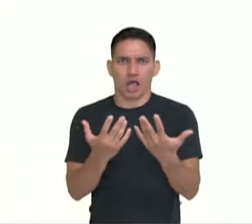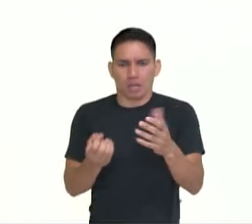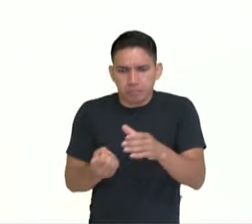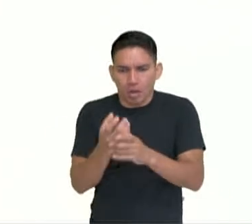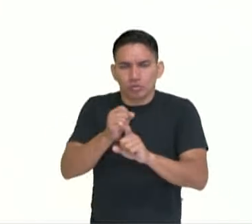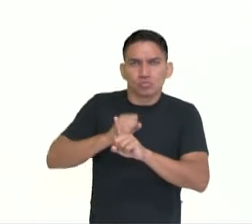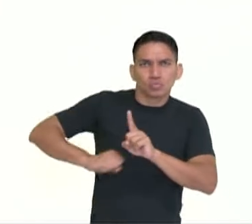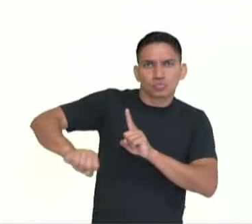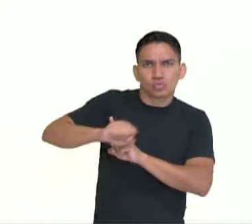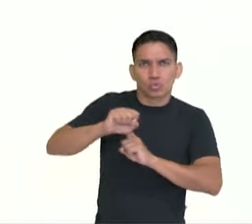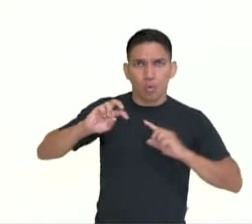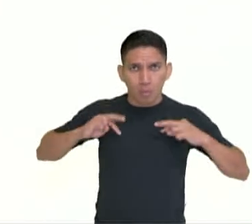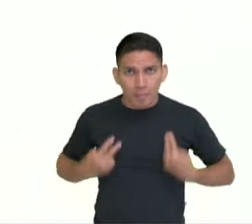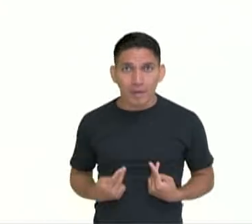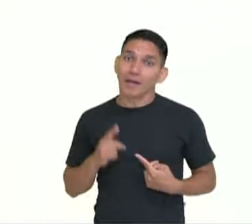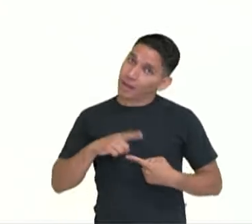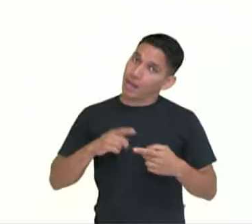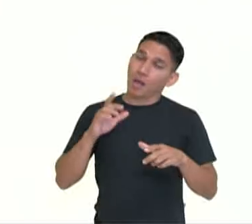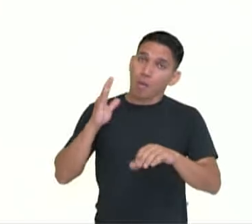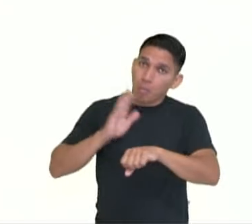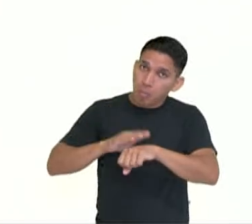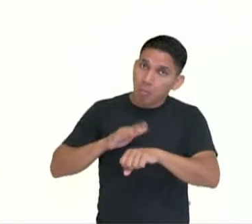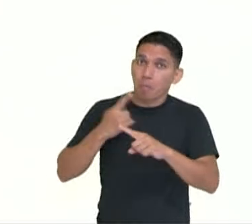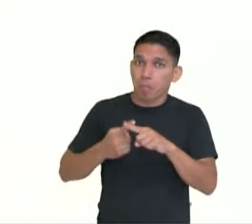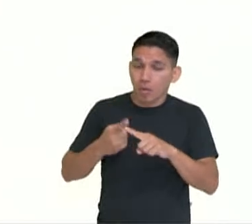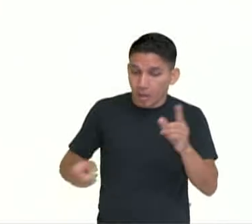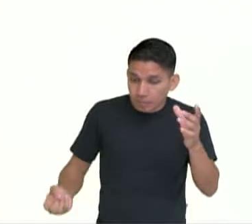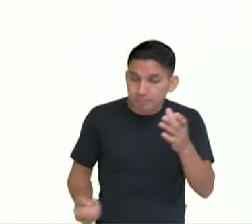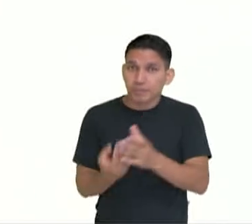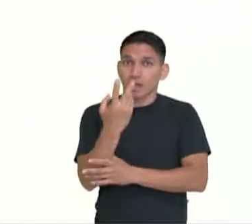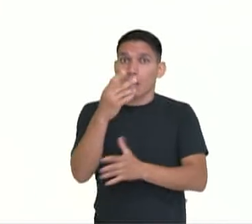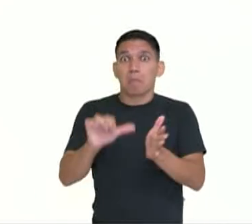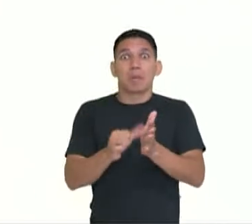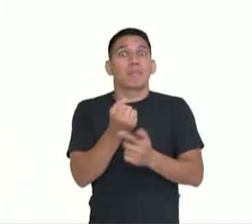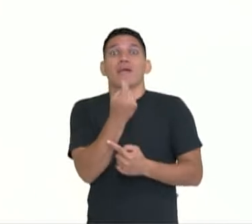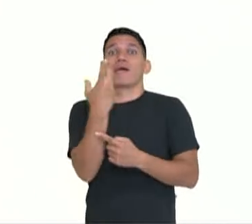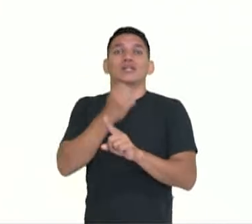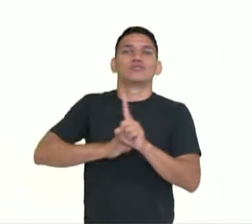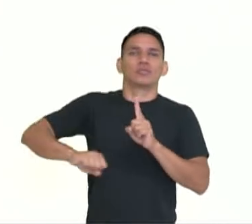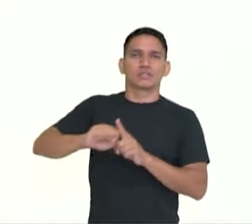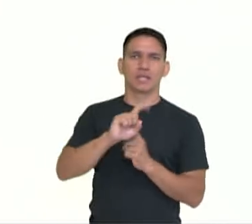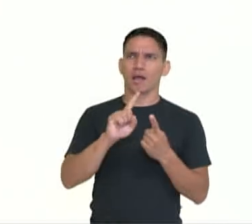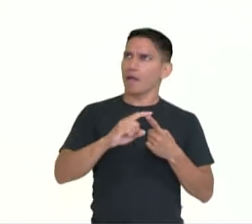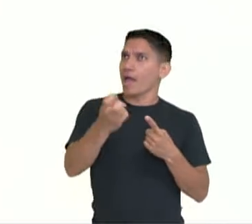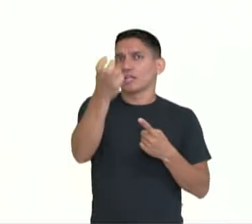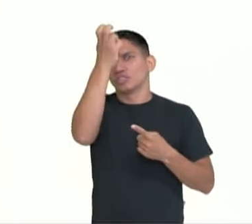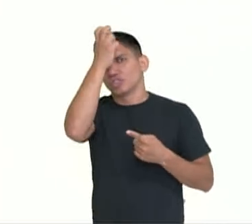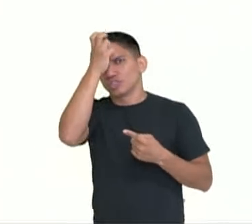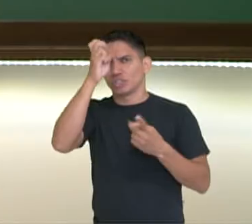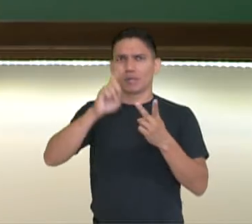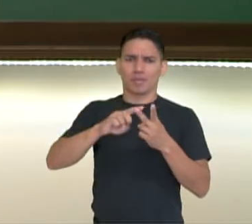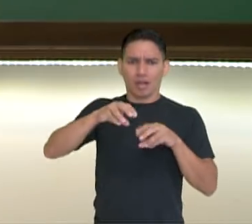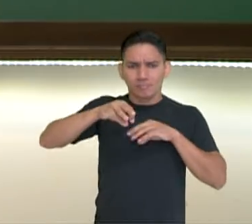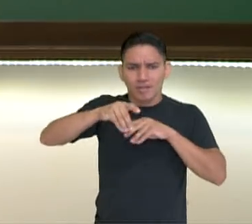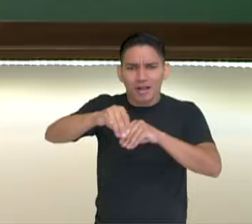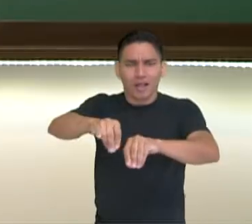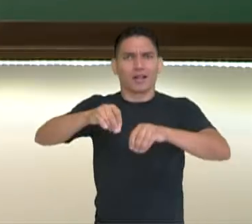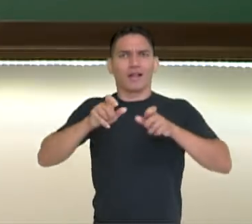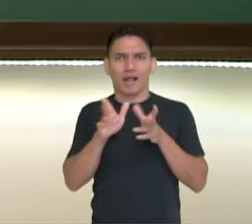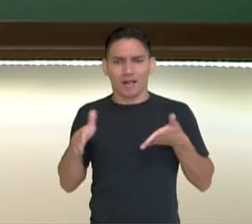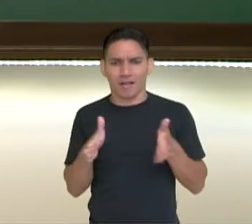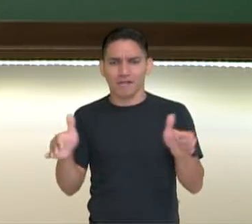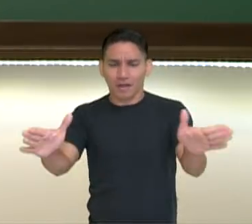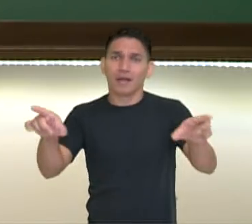algumas das primeiras sociedades, como a egípcia, a mesopotâmica e várias outras também foram desenvolvidas